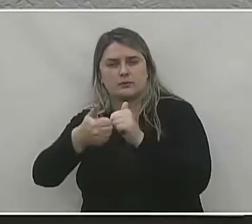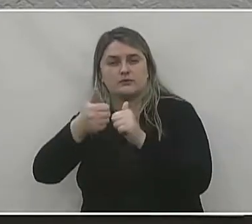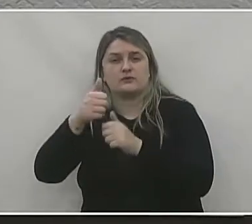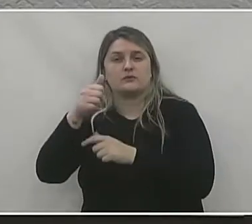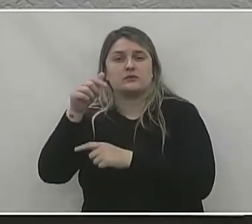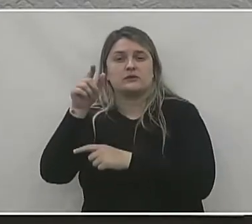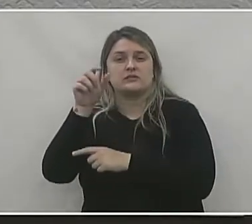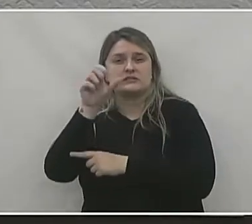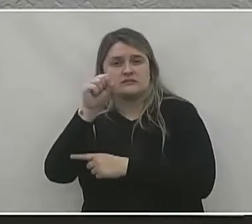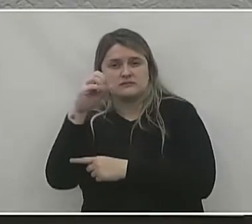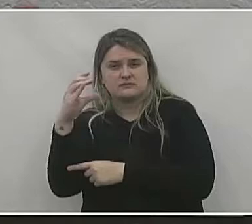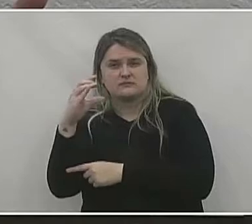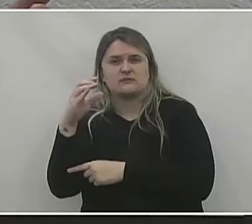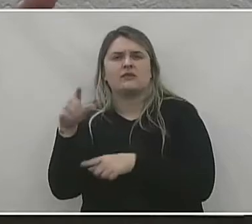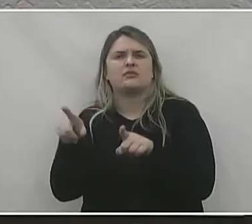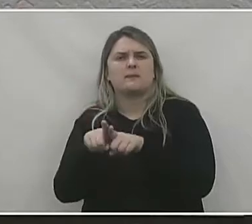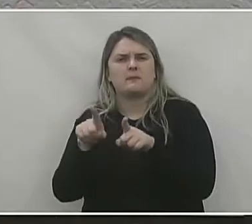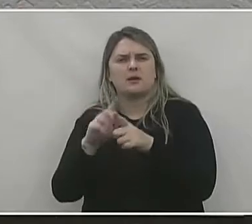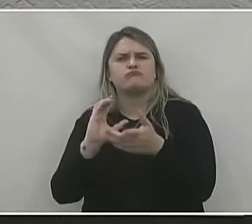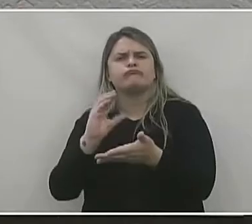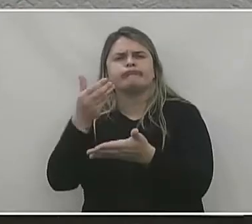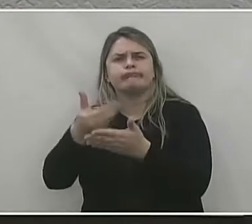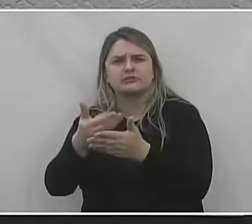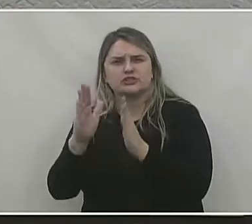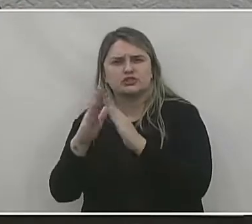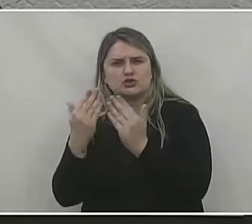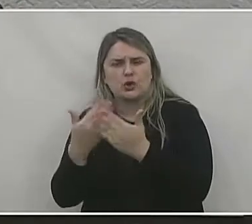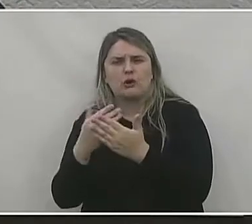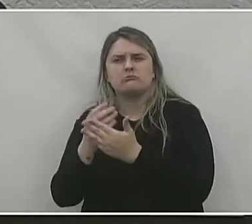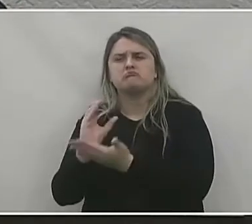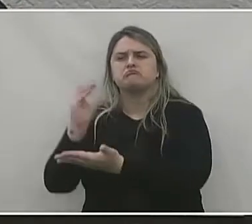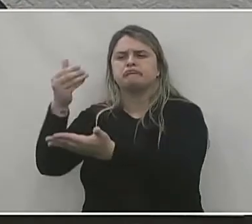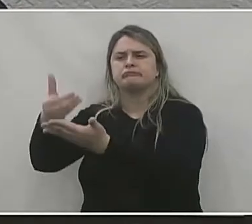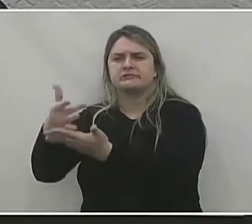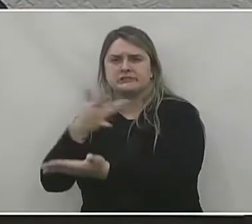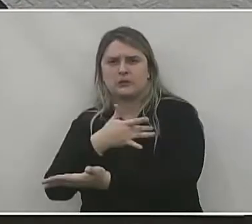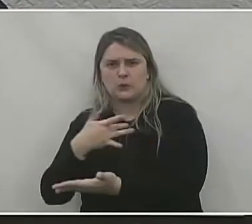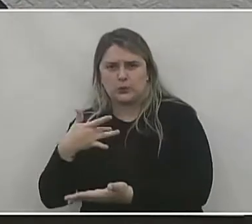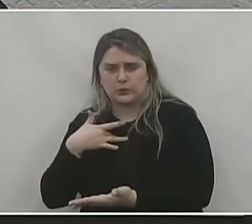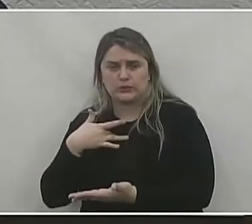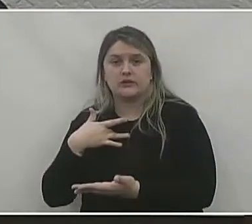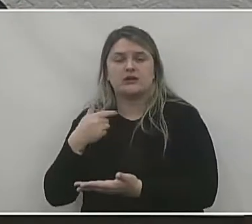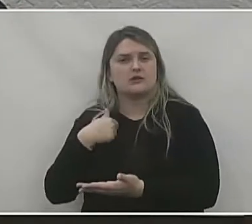os colégios, escolas, verbas para a saúde acompanhava aí